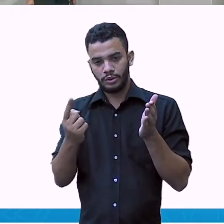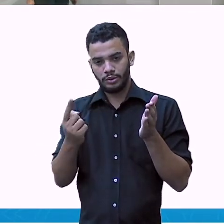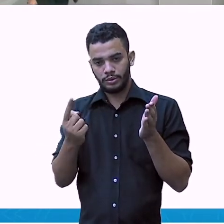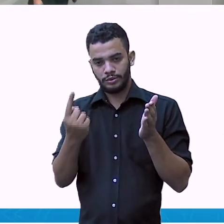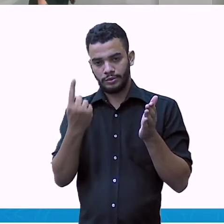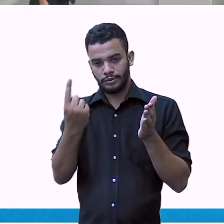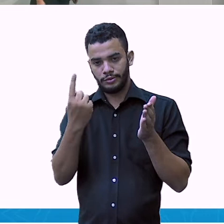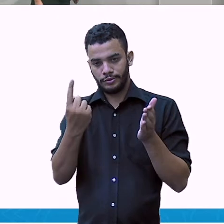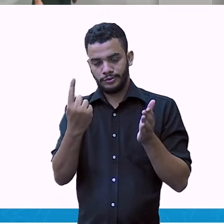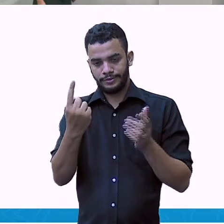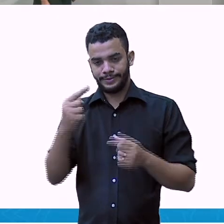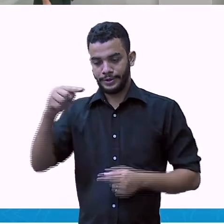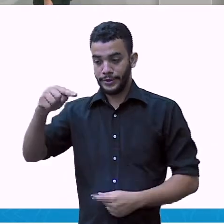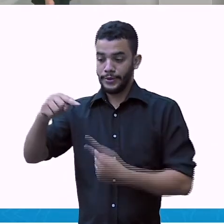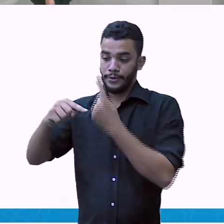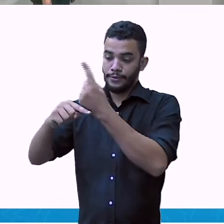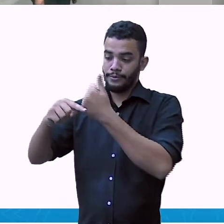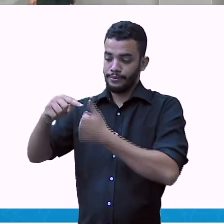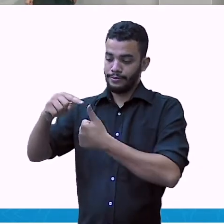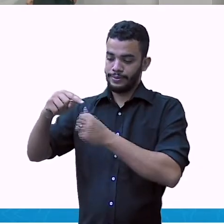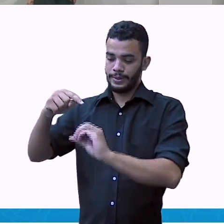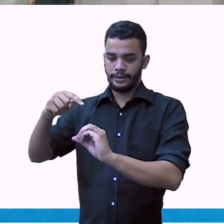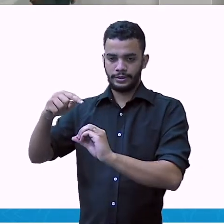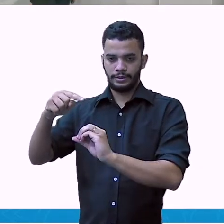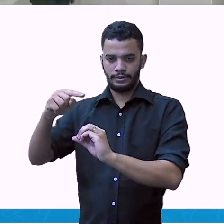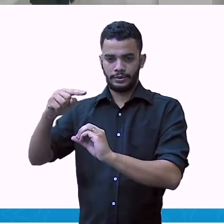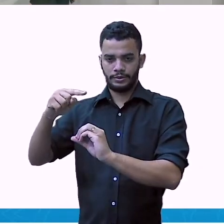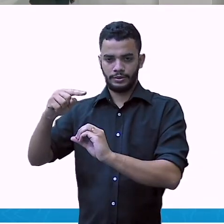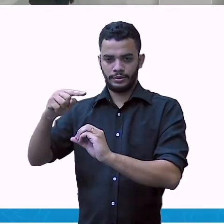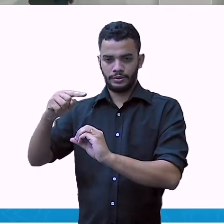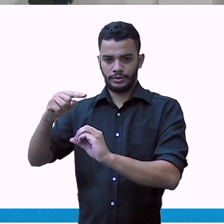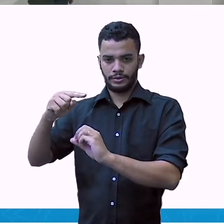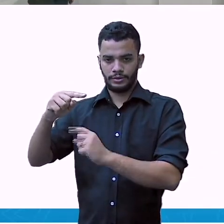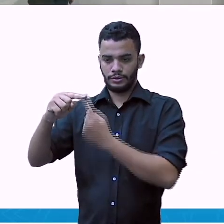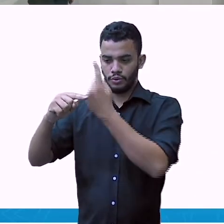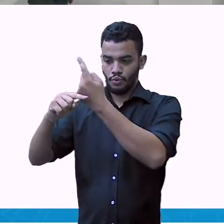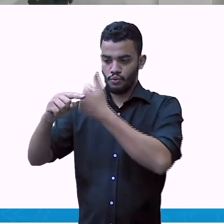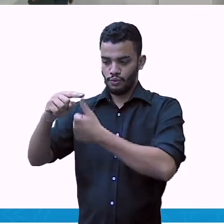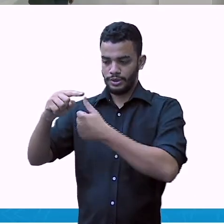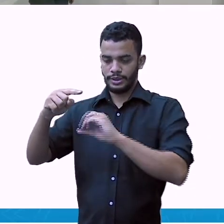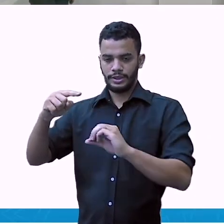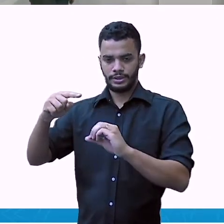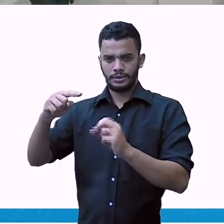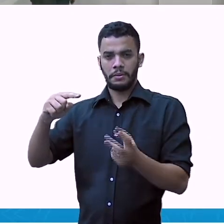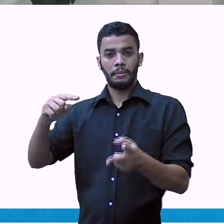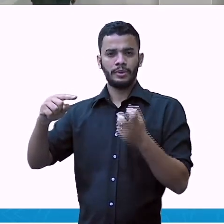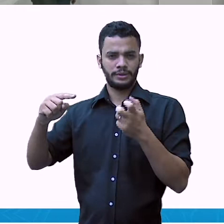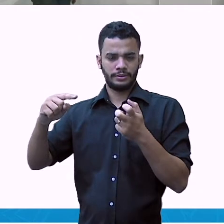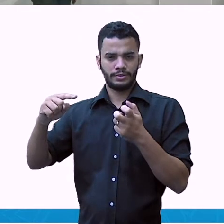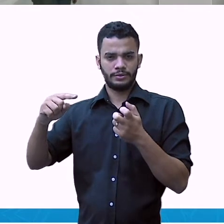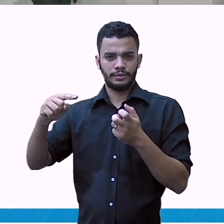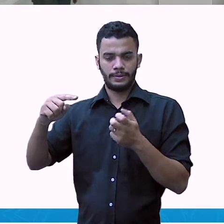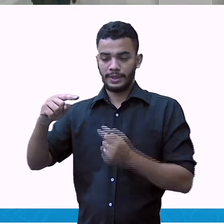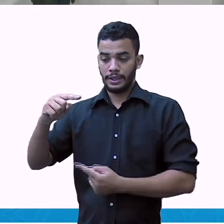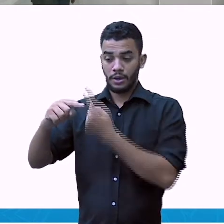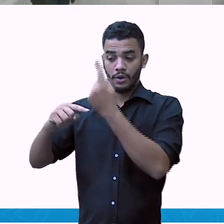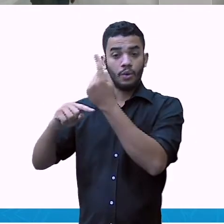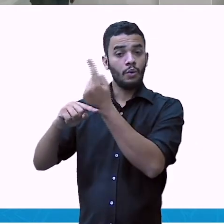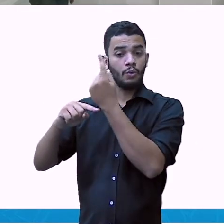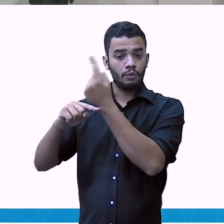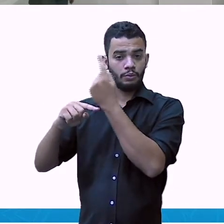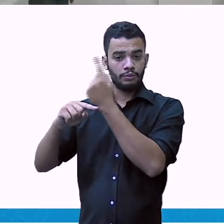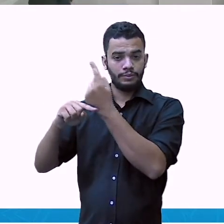De 10. E como eu leio essa fração? 1/10. E para representar este número de